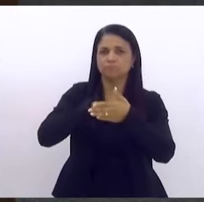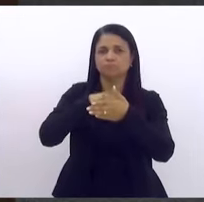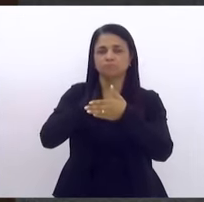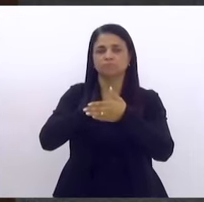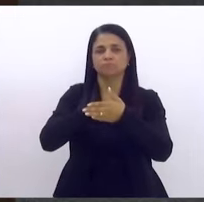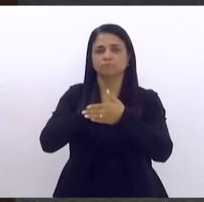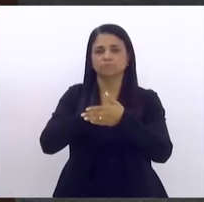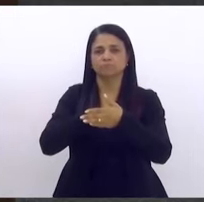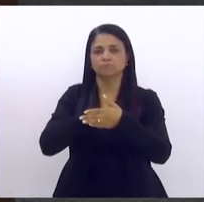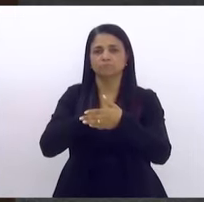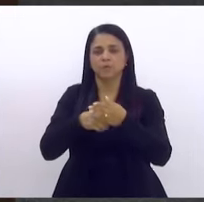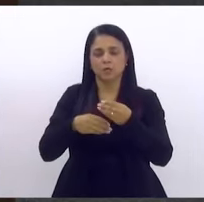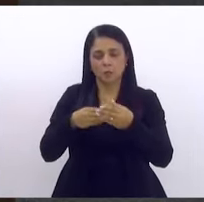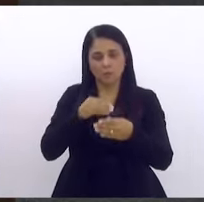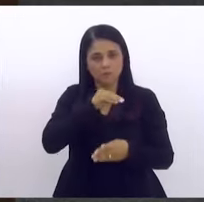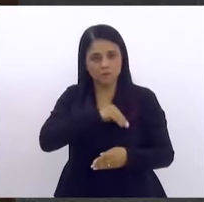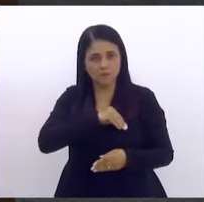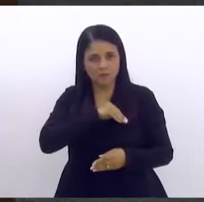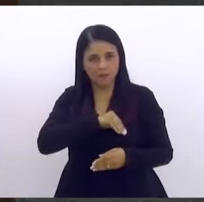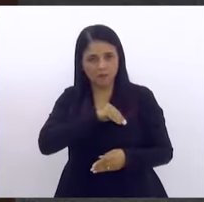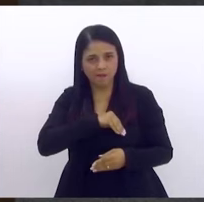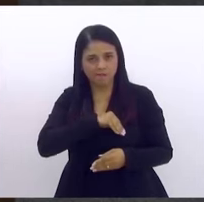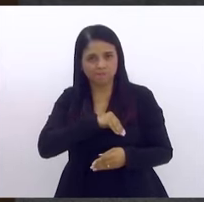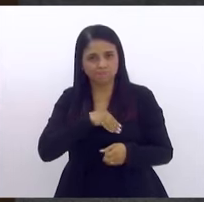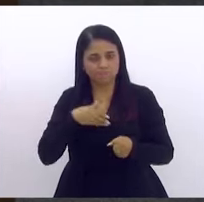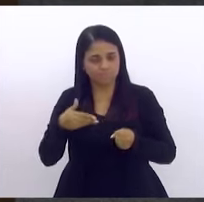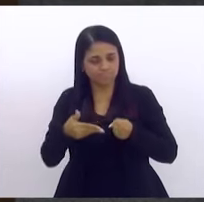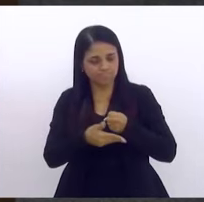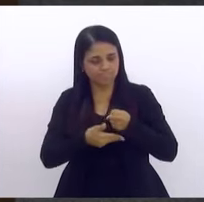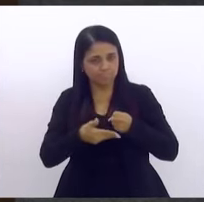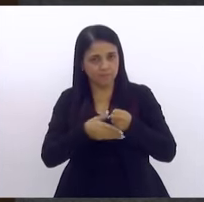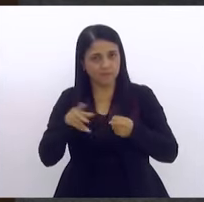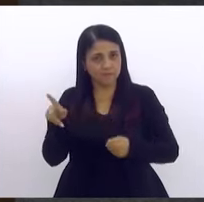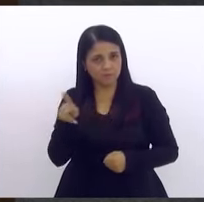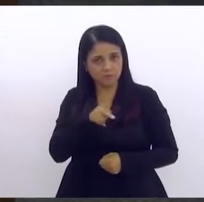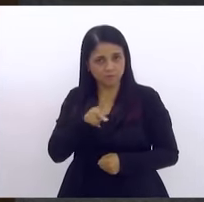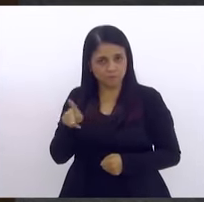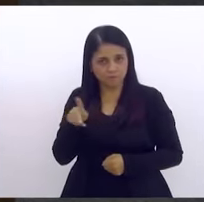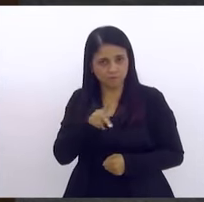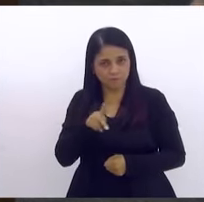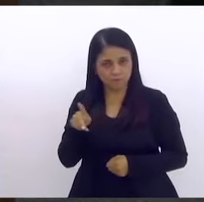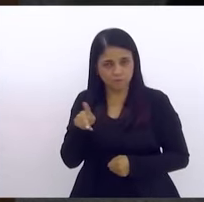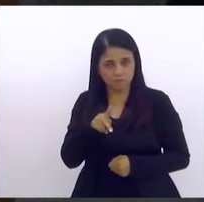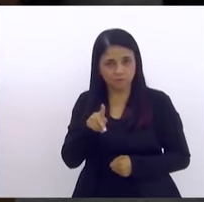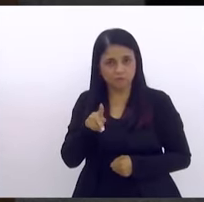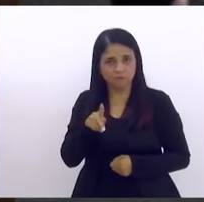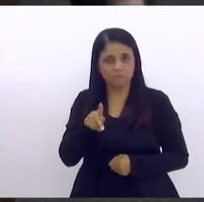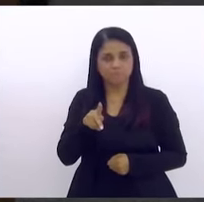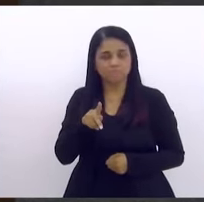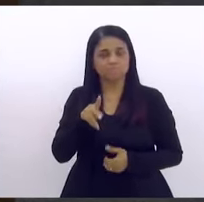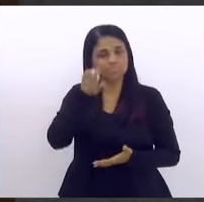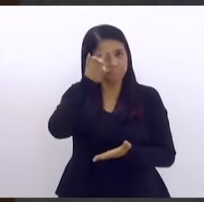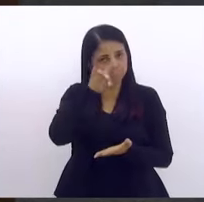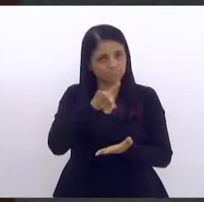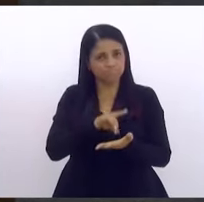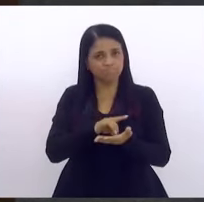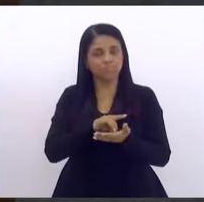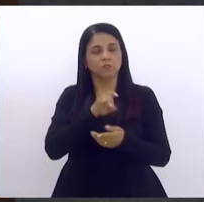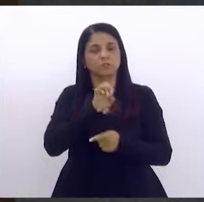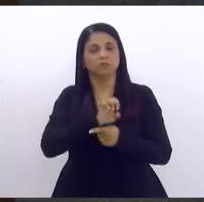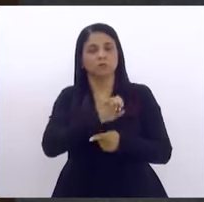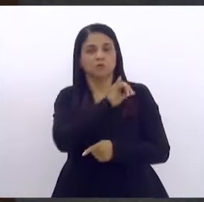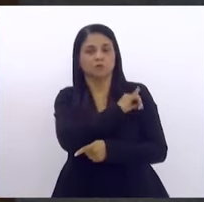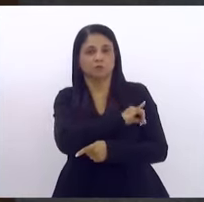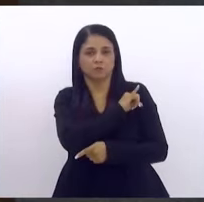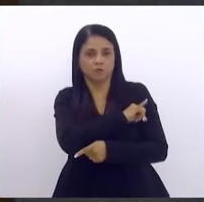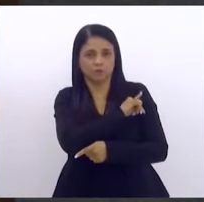mais para que o piso salarial dos nossos professores seja uma realidade no nosso estado do Rio de